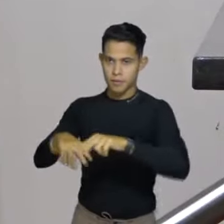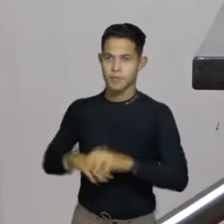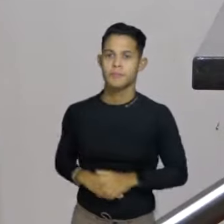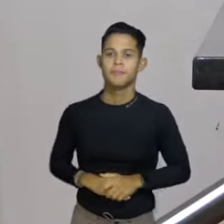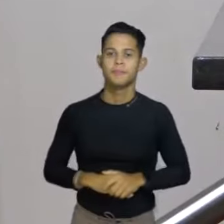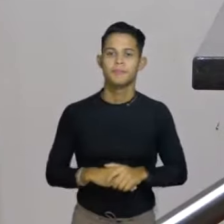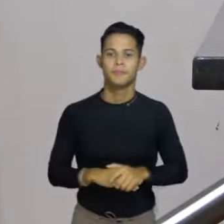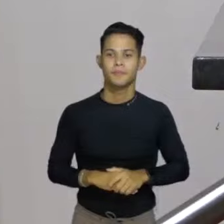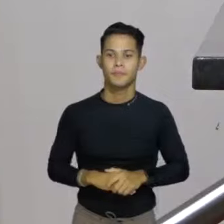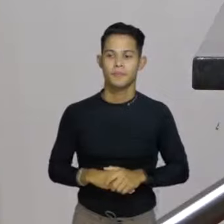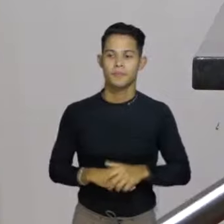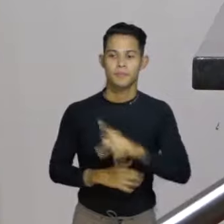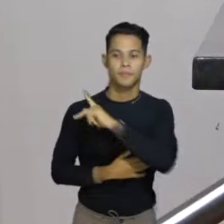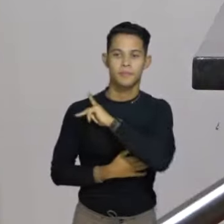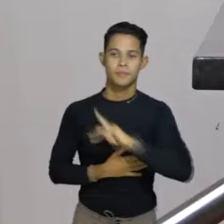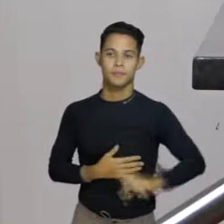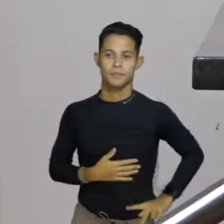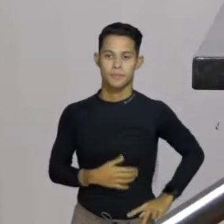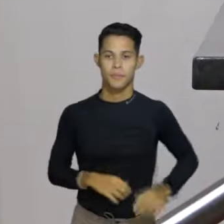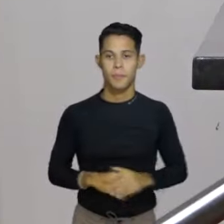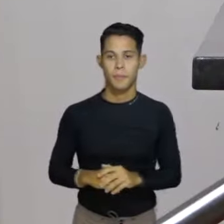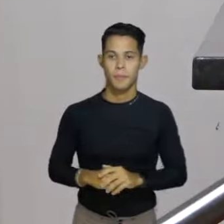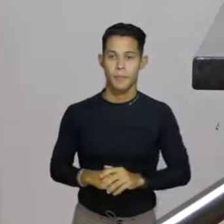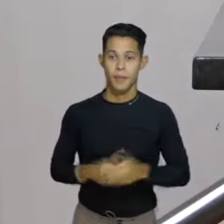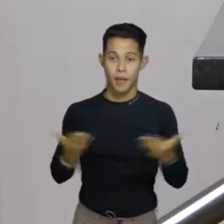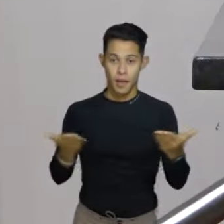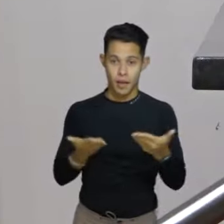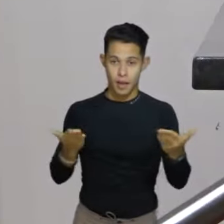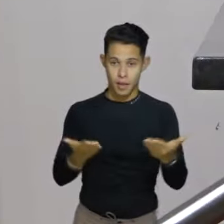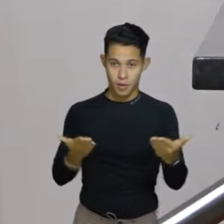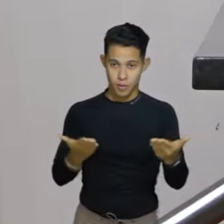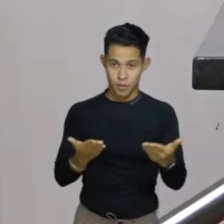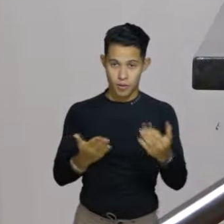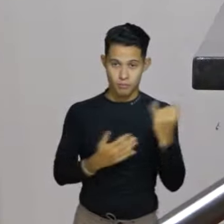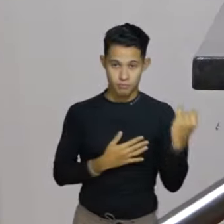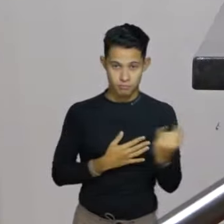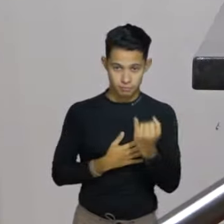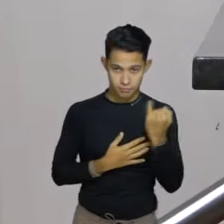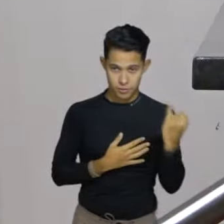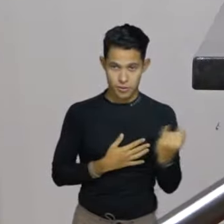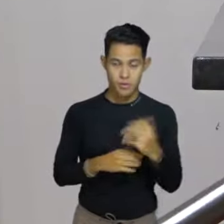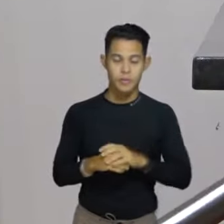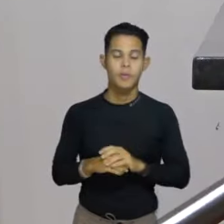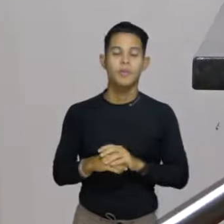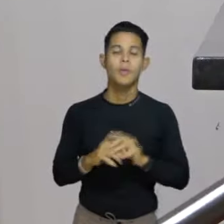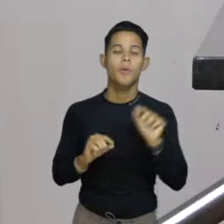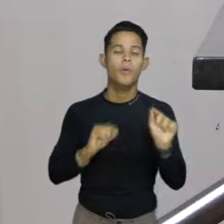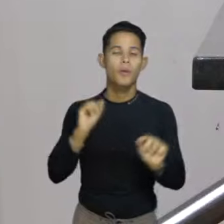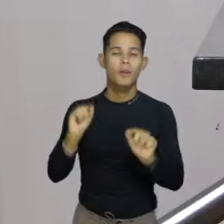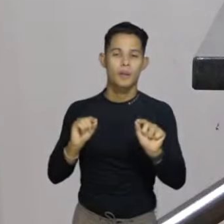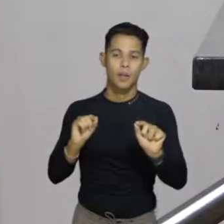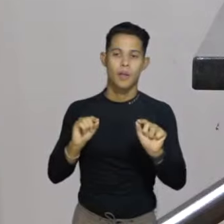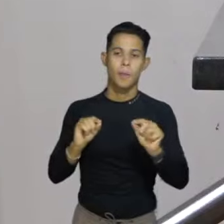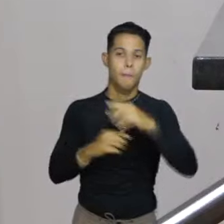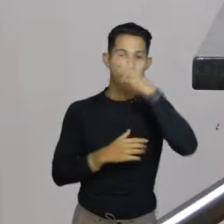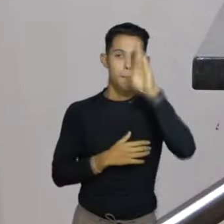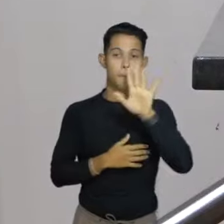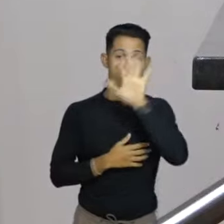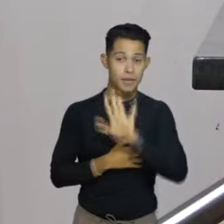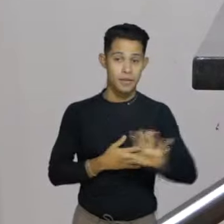fica aqui o a nossa mensagem que justiça é essa que nós estamos vendo